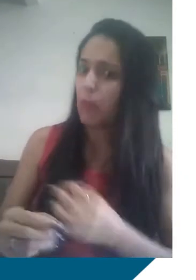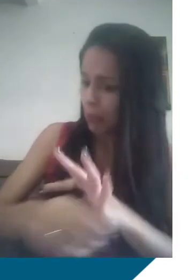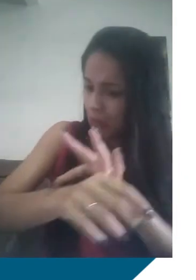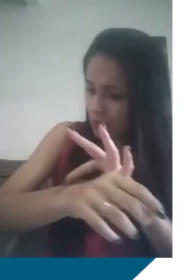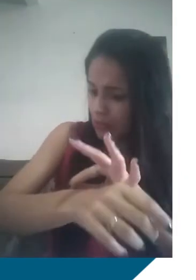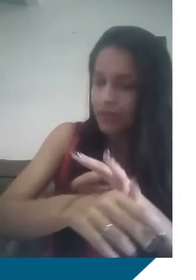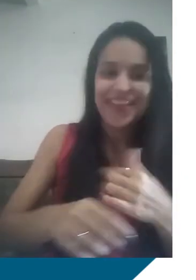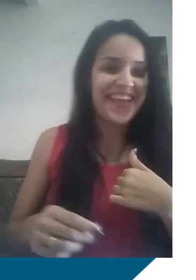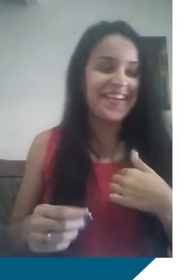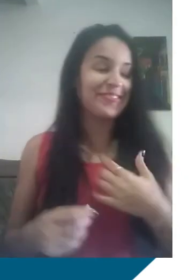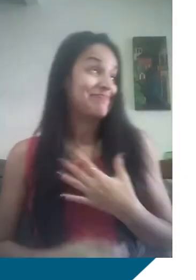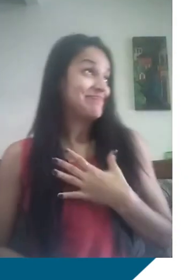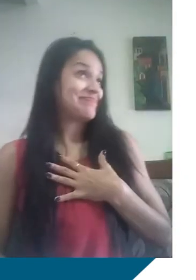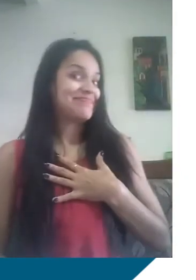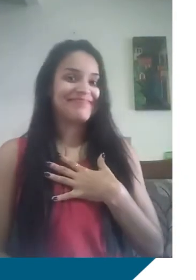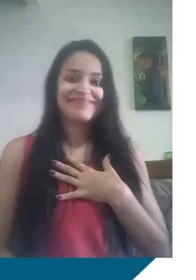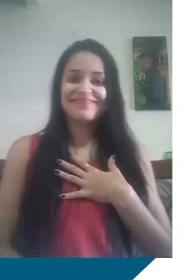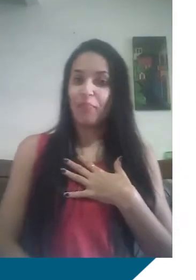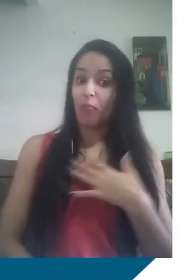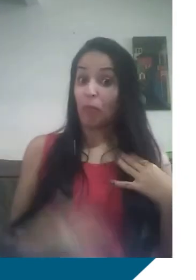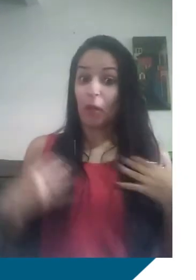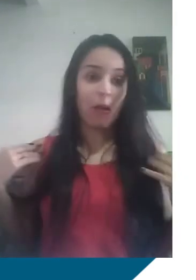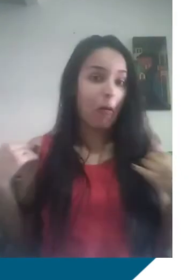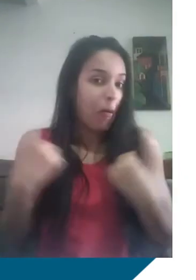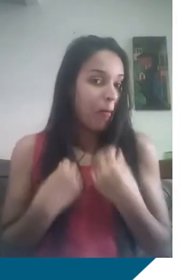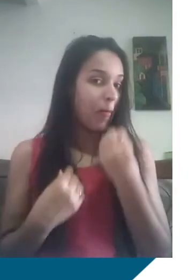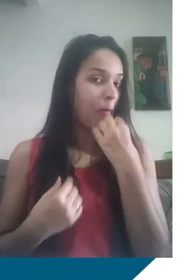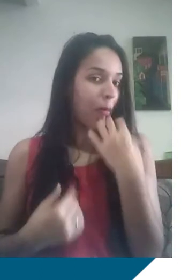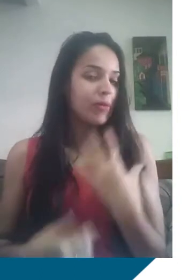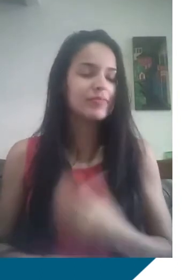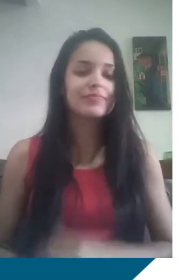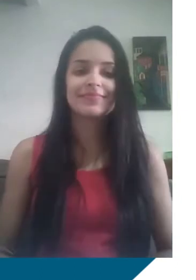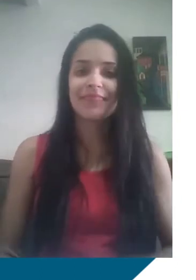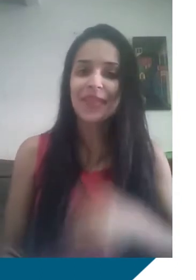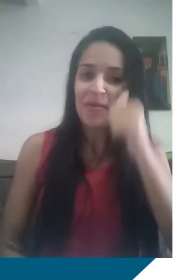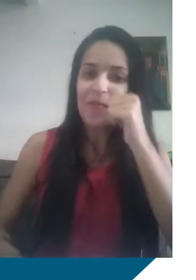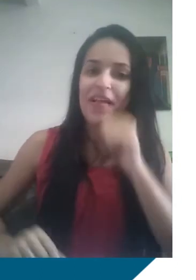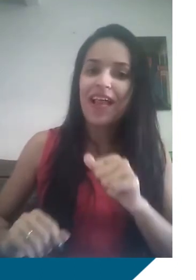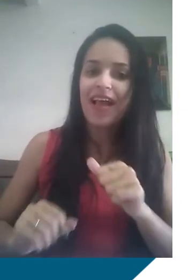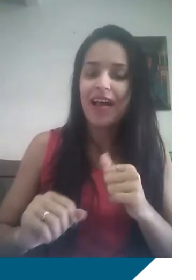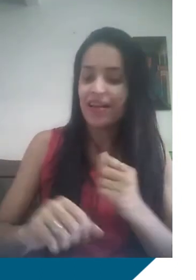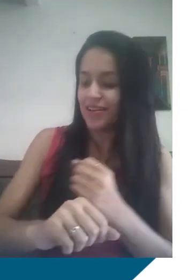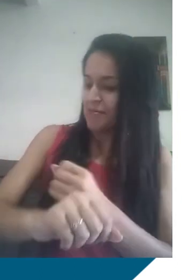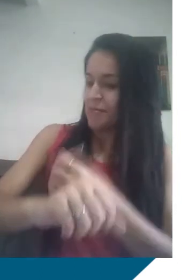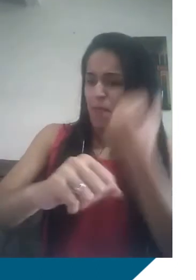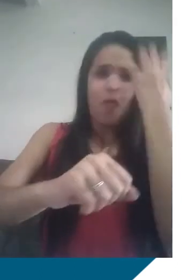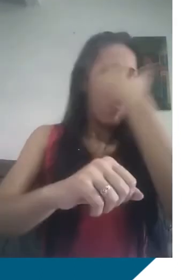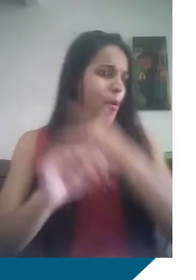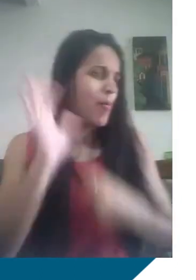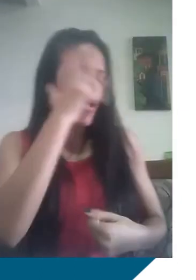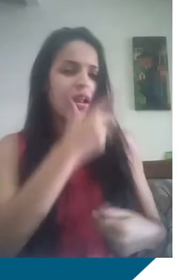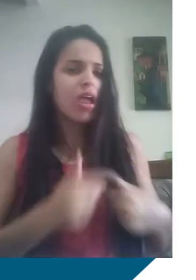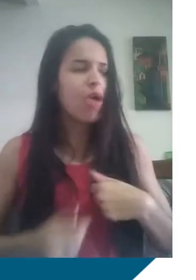admirável. Envaideci-me, nunca havia reparado em tais vantagens, mas os gabos se prolongaram, trouxeram-me